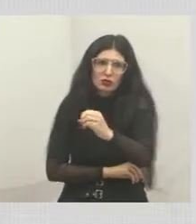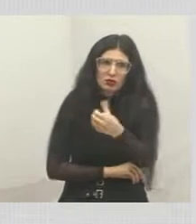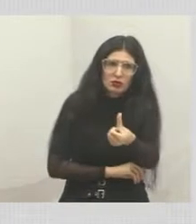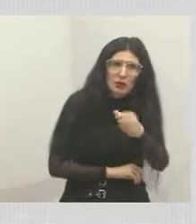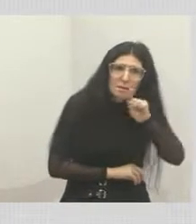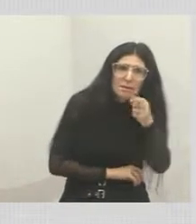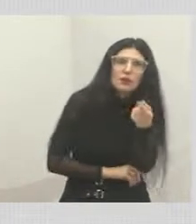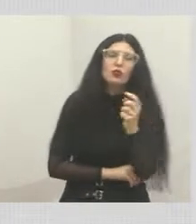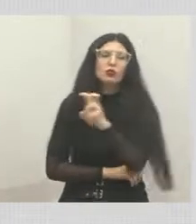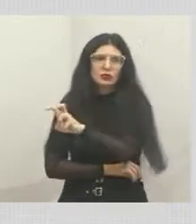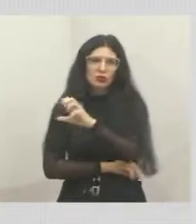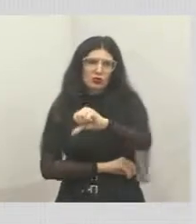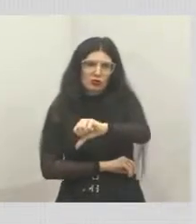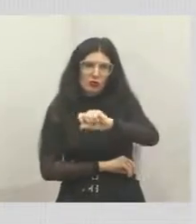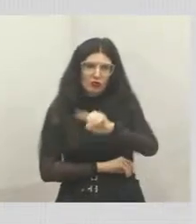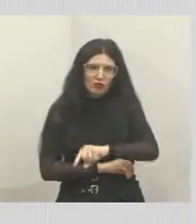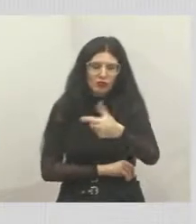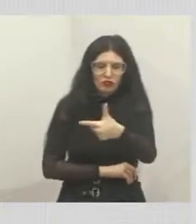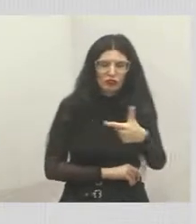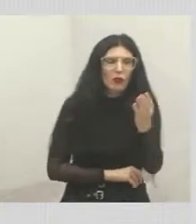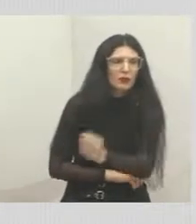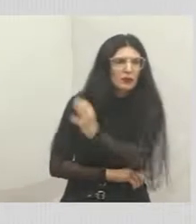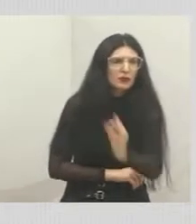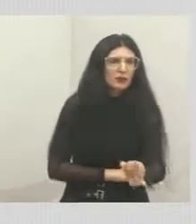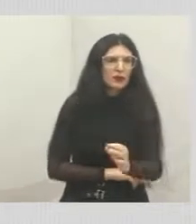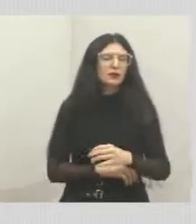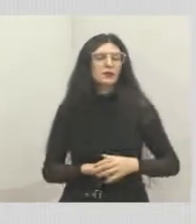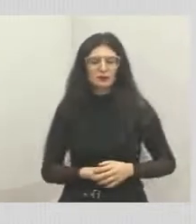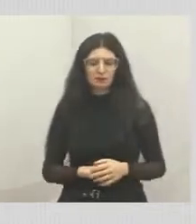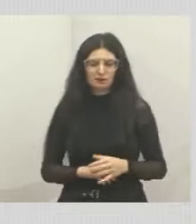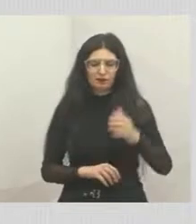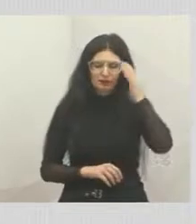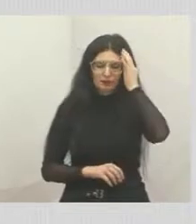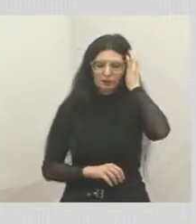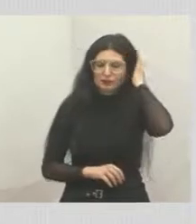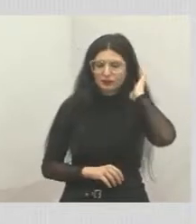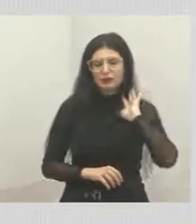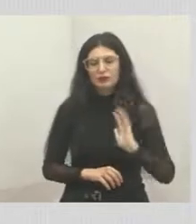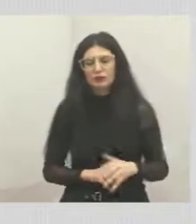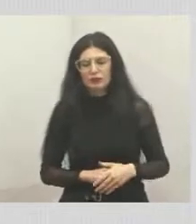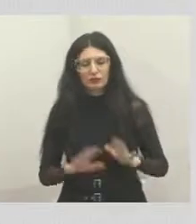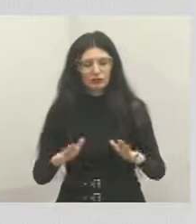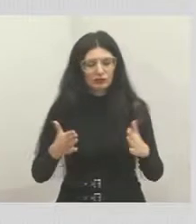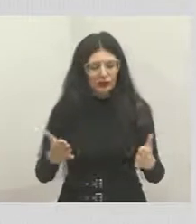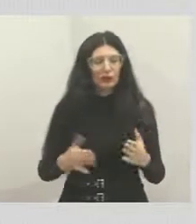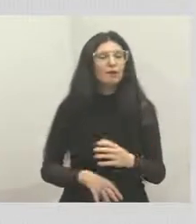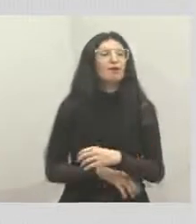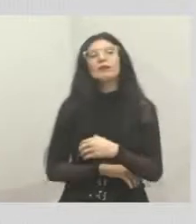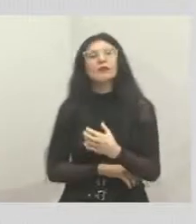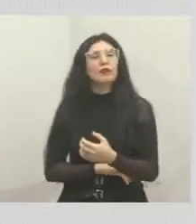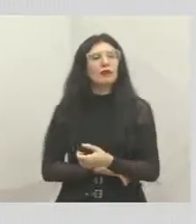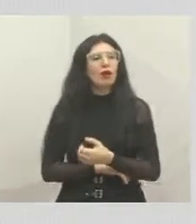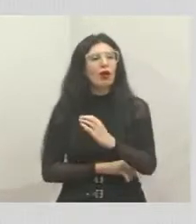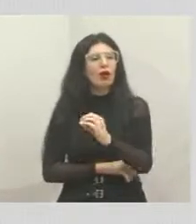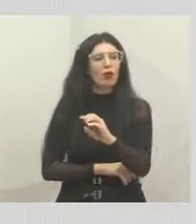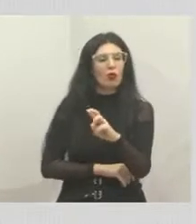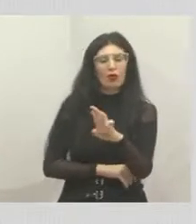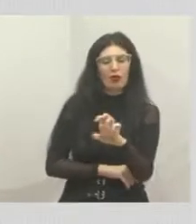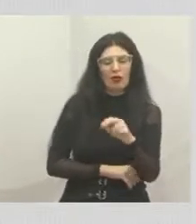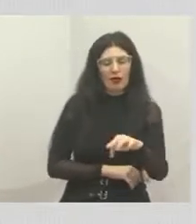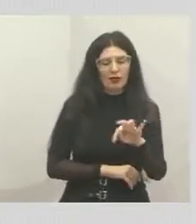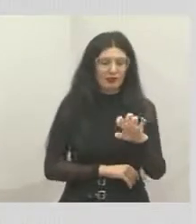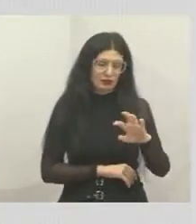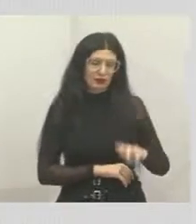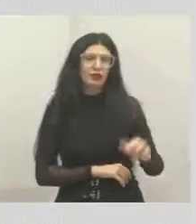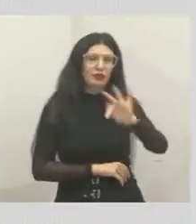59,22%. Temos aqui as transferências correntes que podemos detalhar como repasses federais,